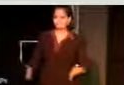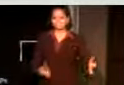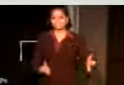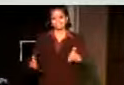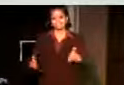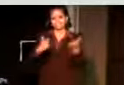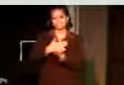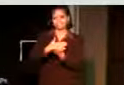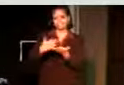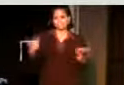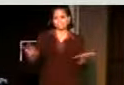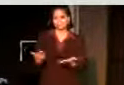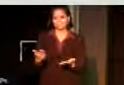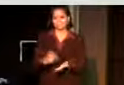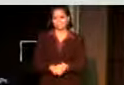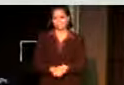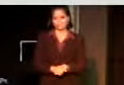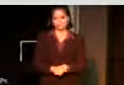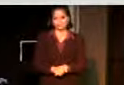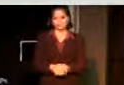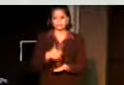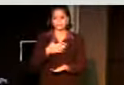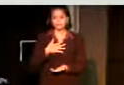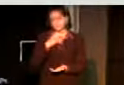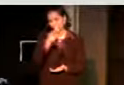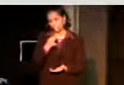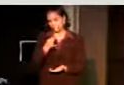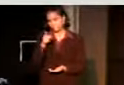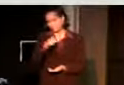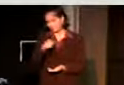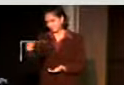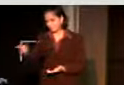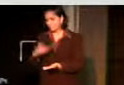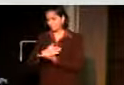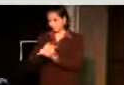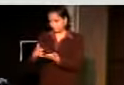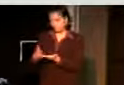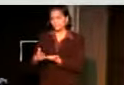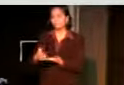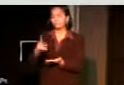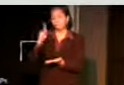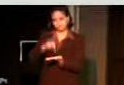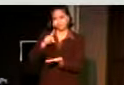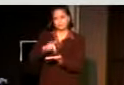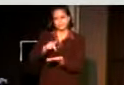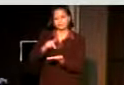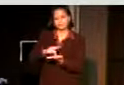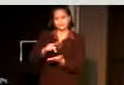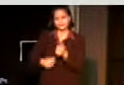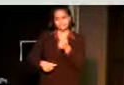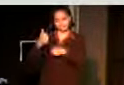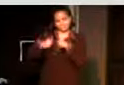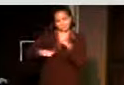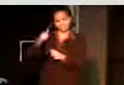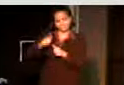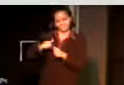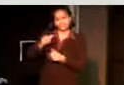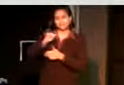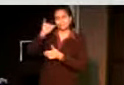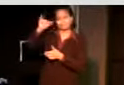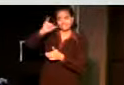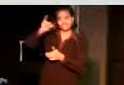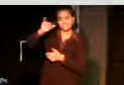de agora minha sugestão é que você comece a falar a verdade sobre você mesmo diante de